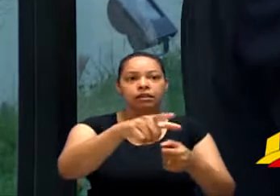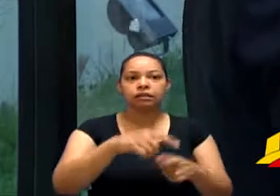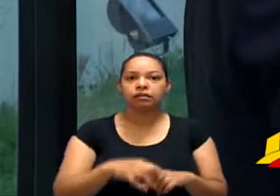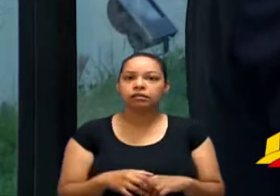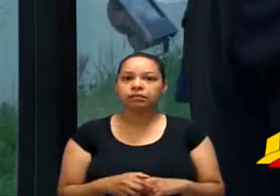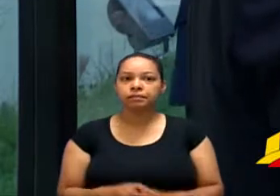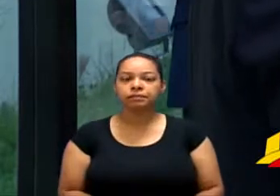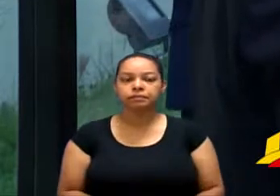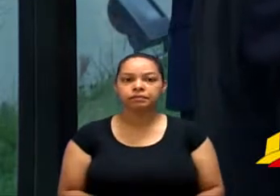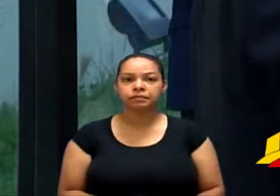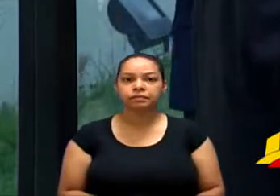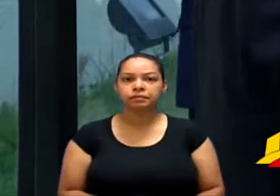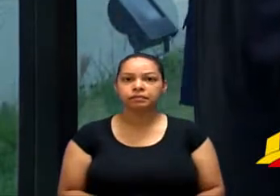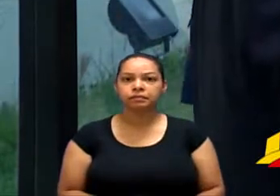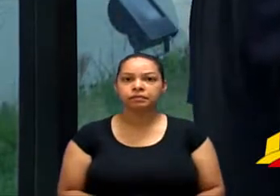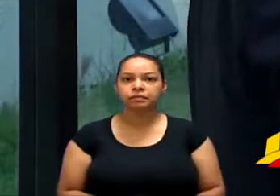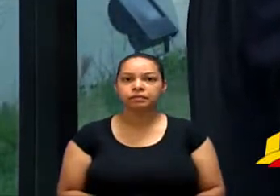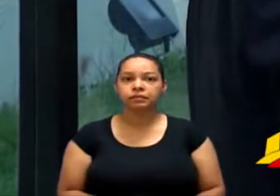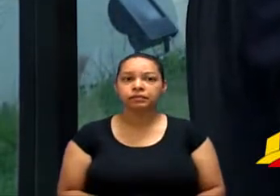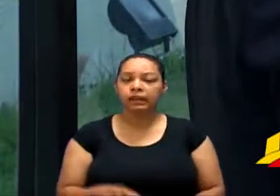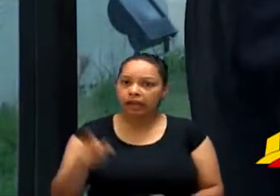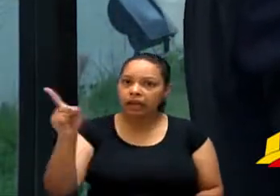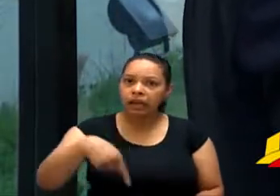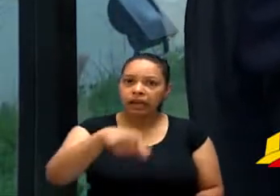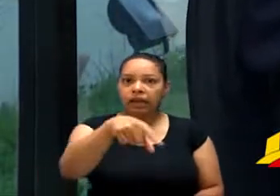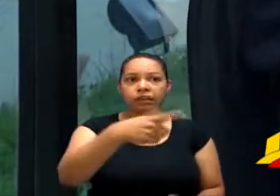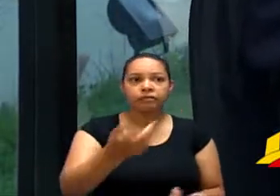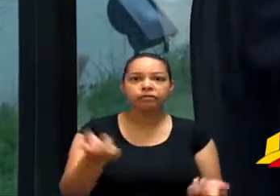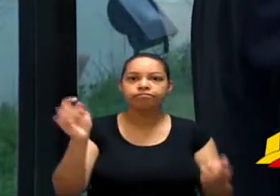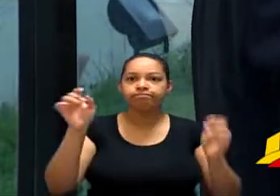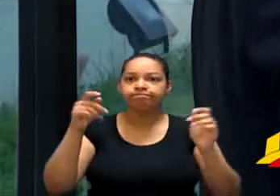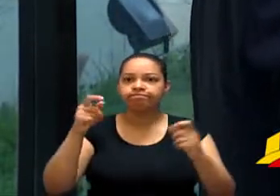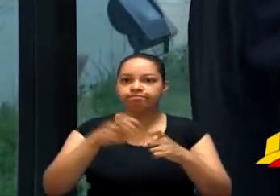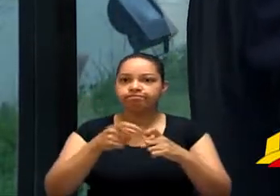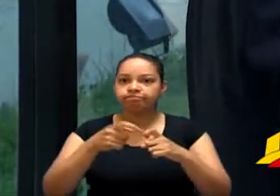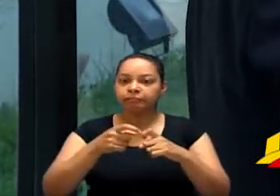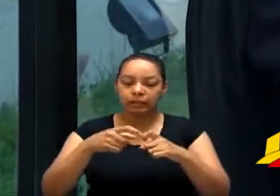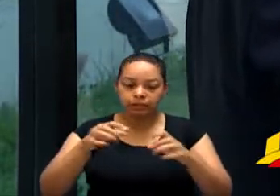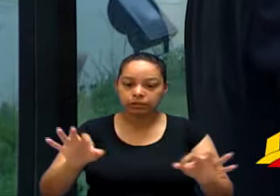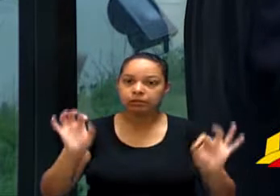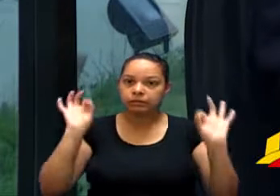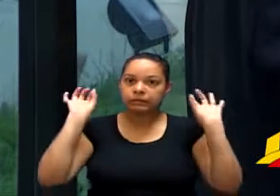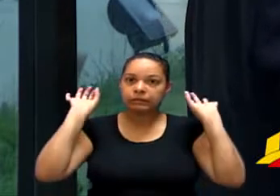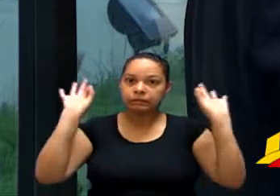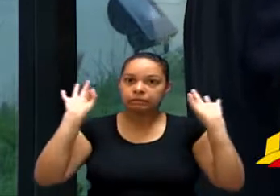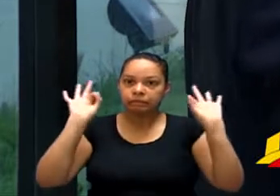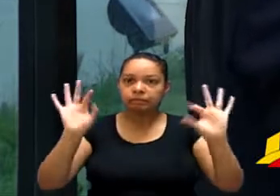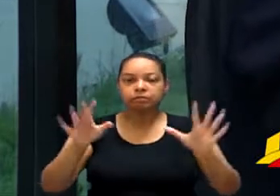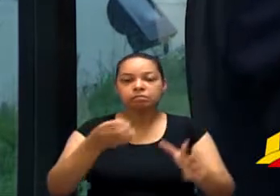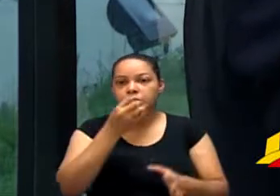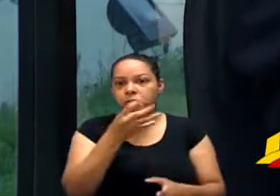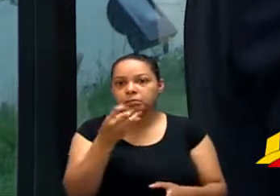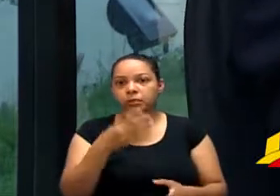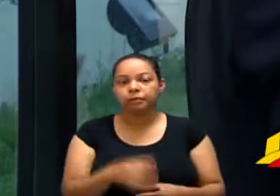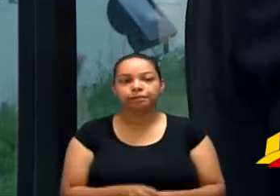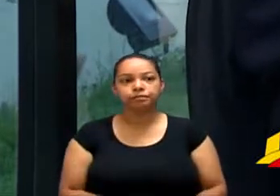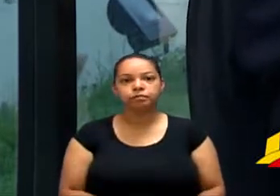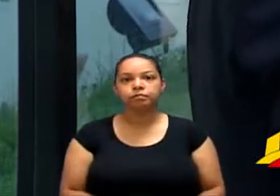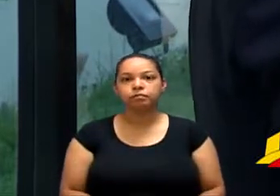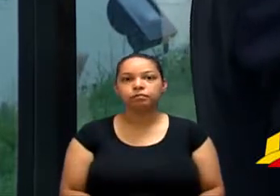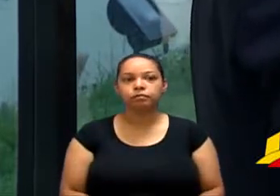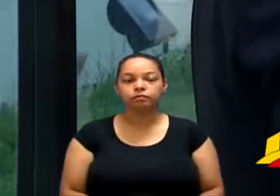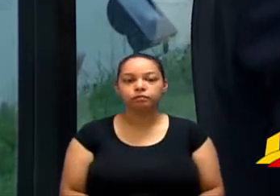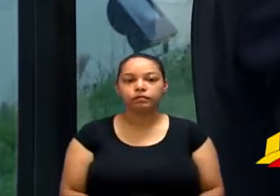e a função do médico é essa né você vai estender esse comprimento a todos os profissionais de saúde e é verdade